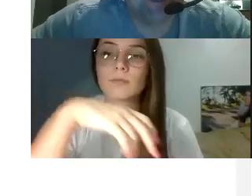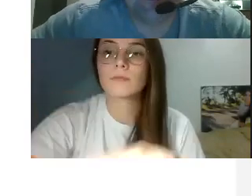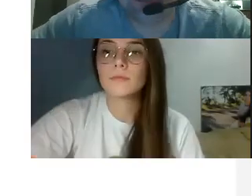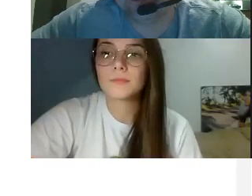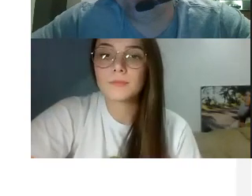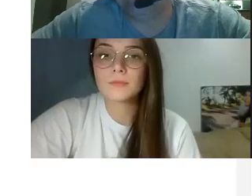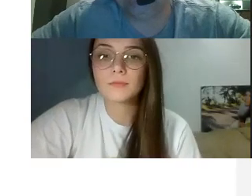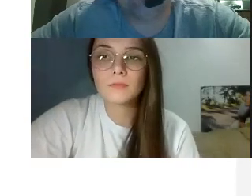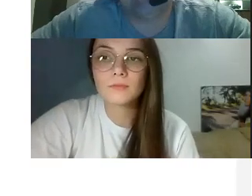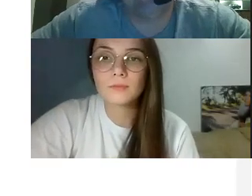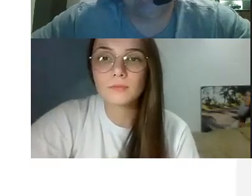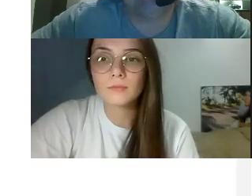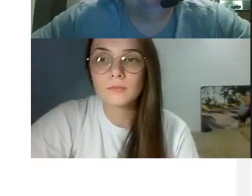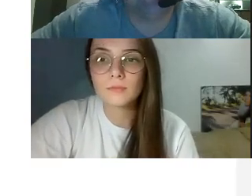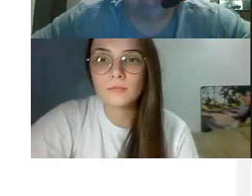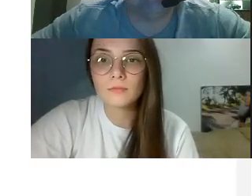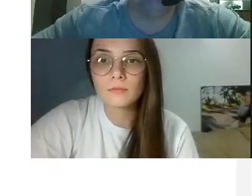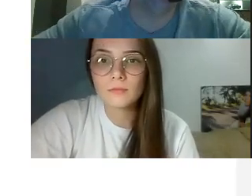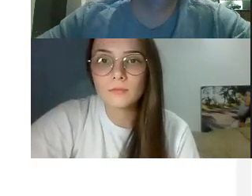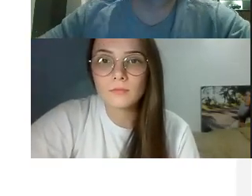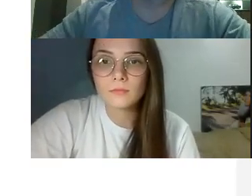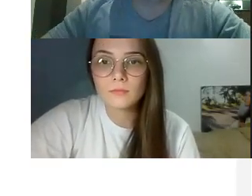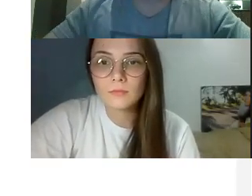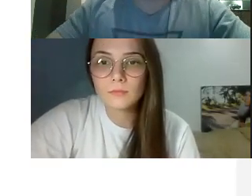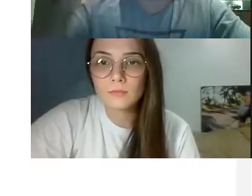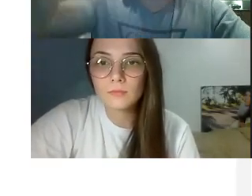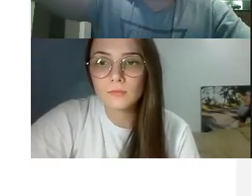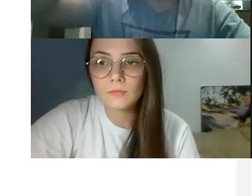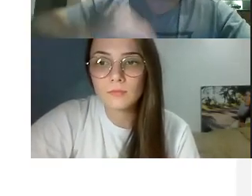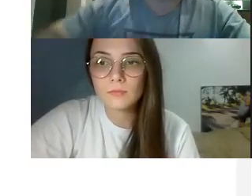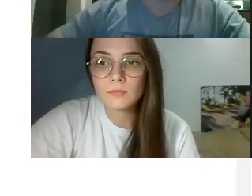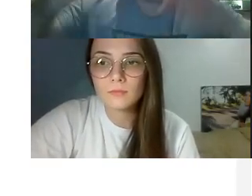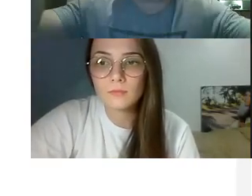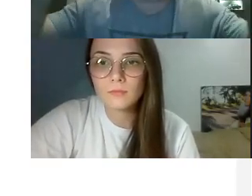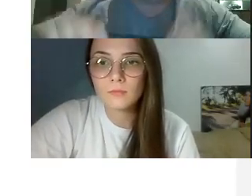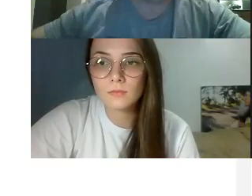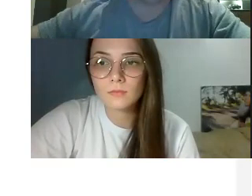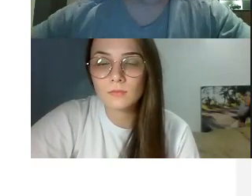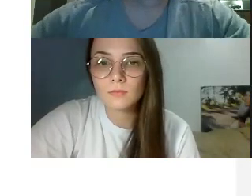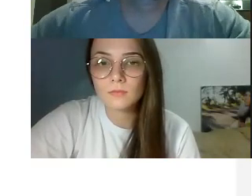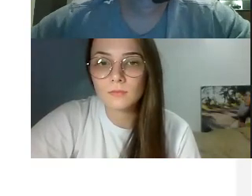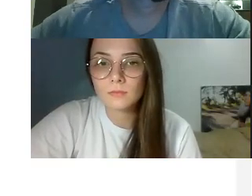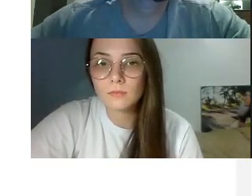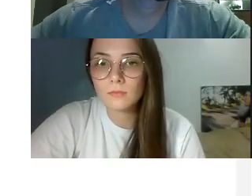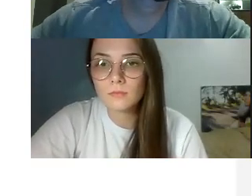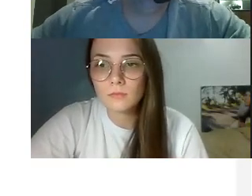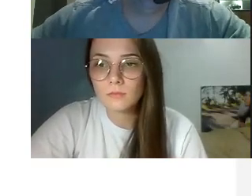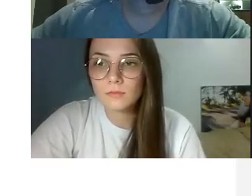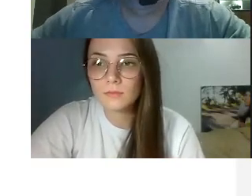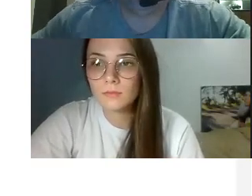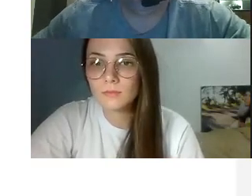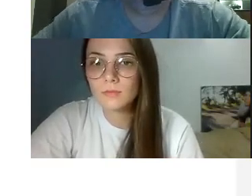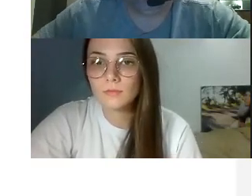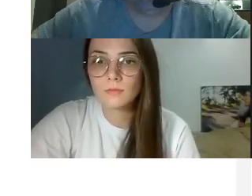Então a gente faz a última prova, vocês entregam até domingo de tarde, tá resolvido. Ninguém vai